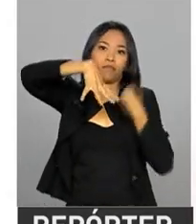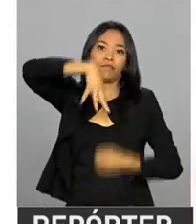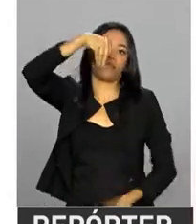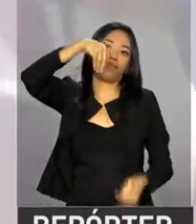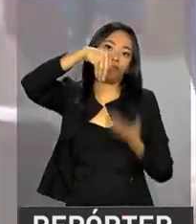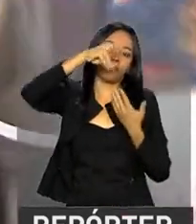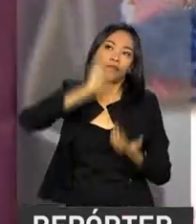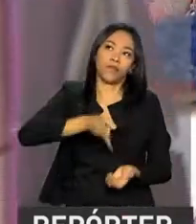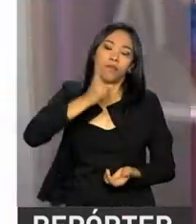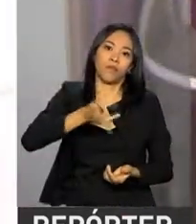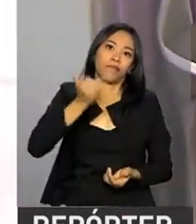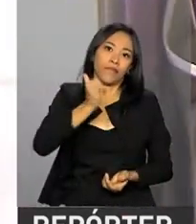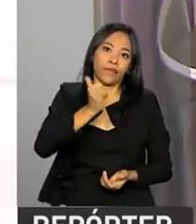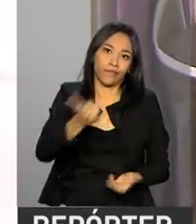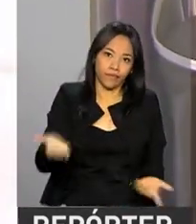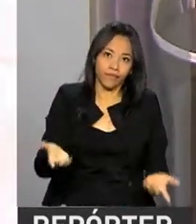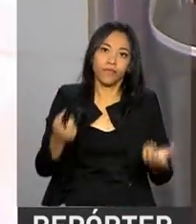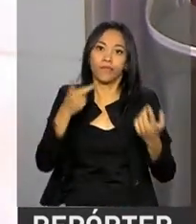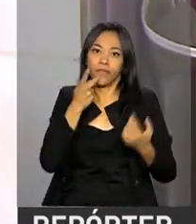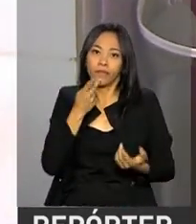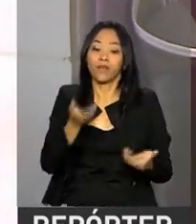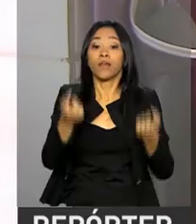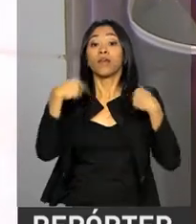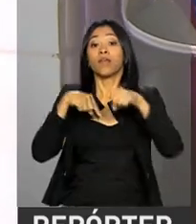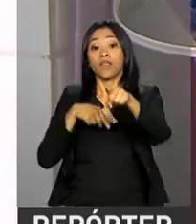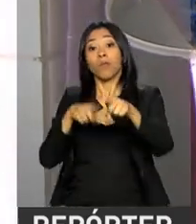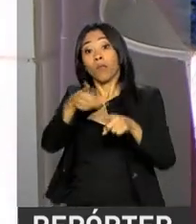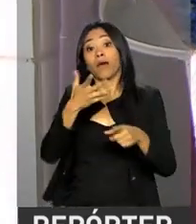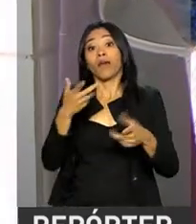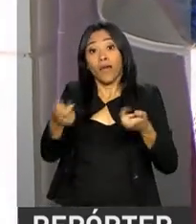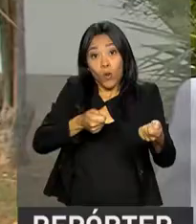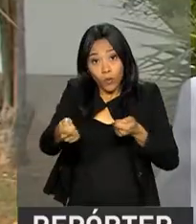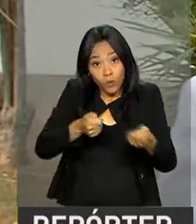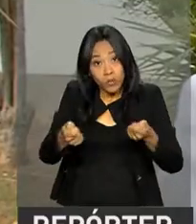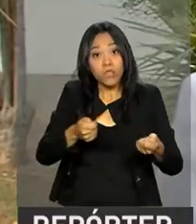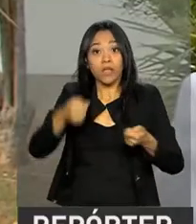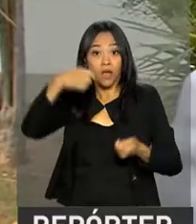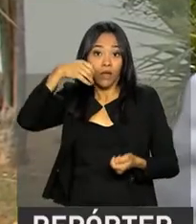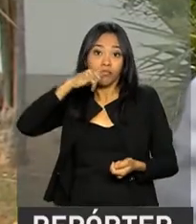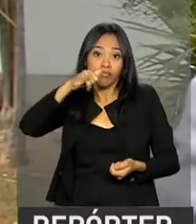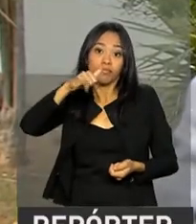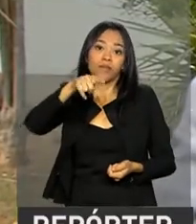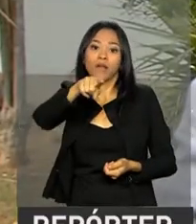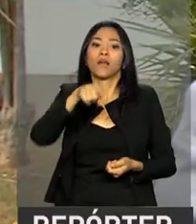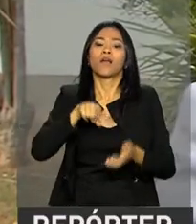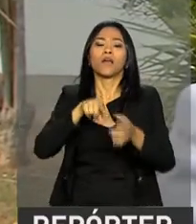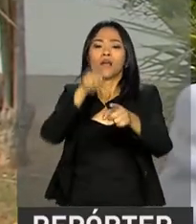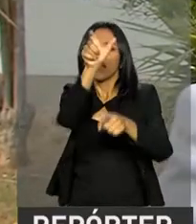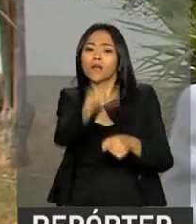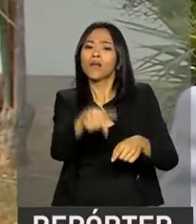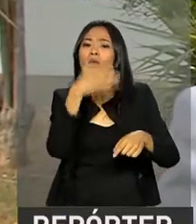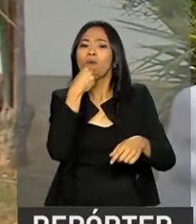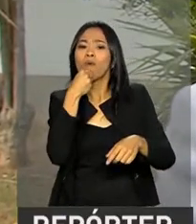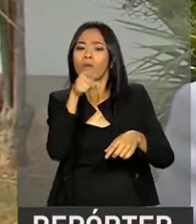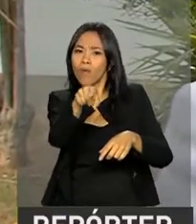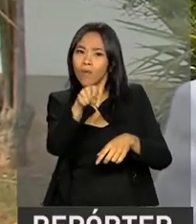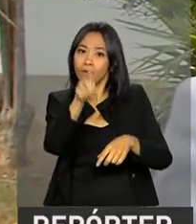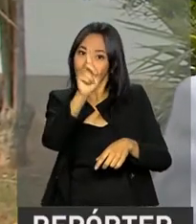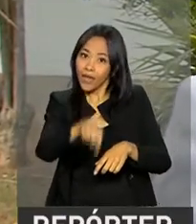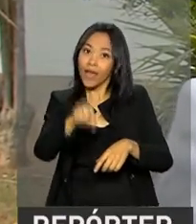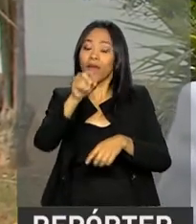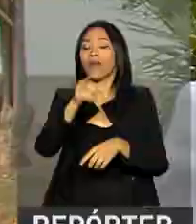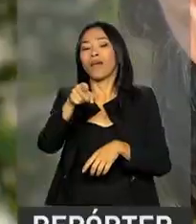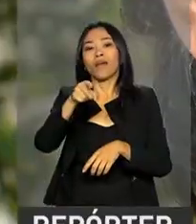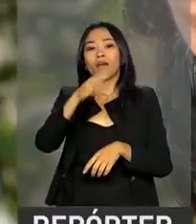sempre falando para ajudar a dona de casa na missão de economizar energia consultamos maurício coordenador do curso de engenharia